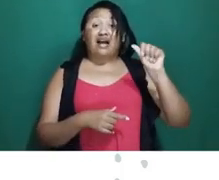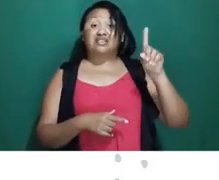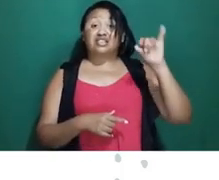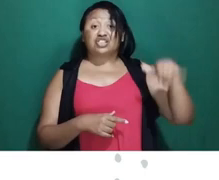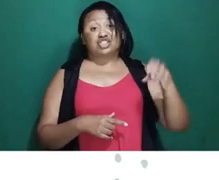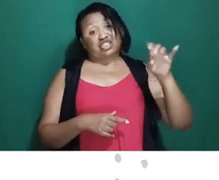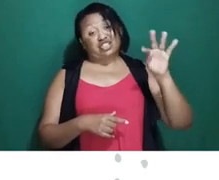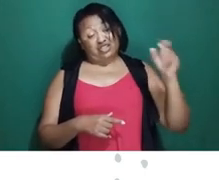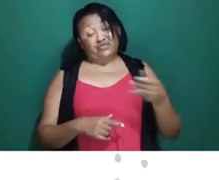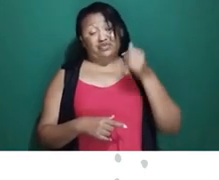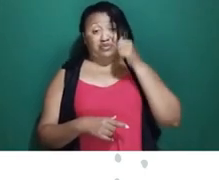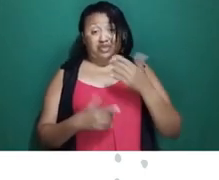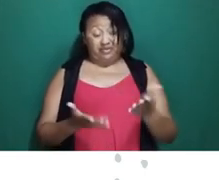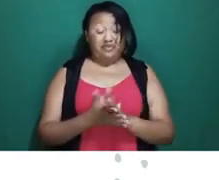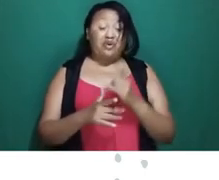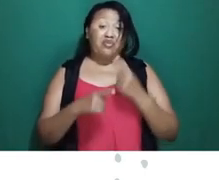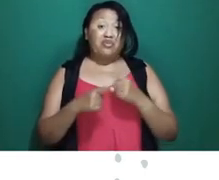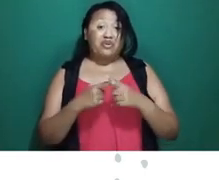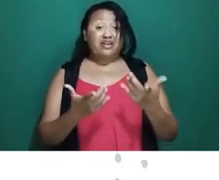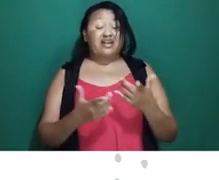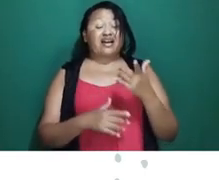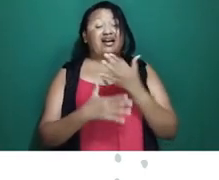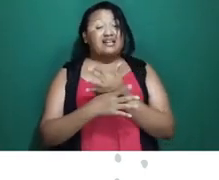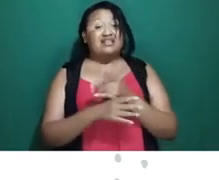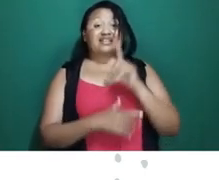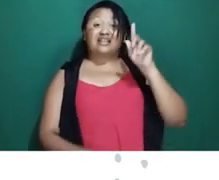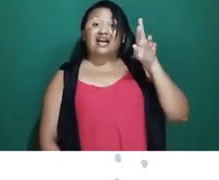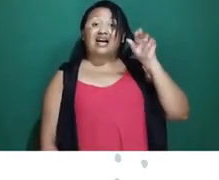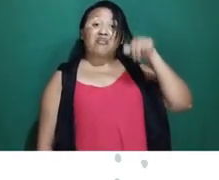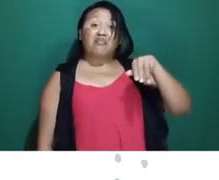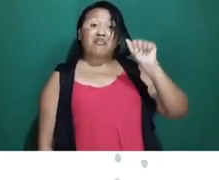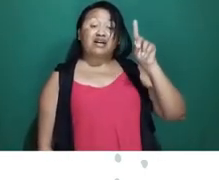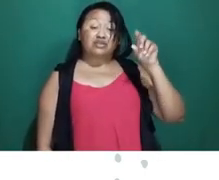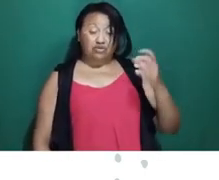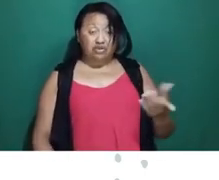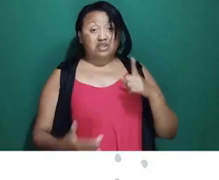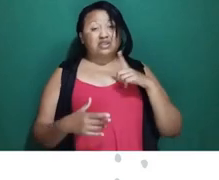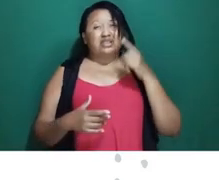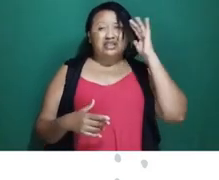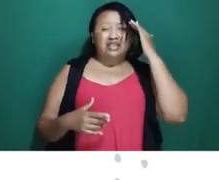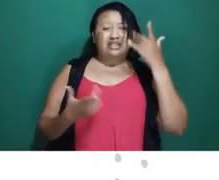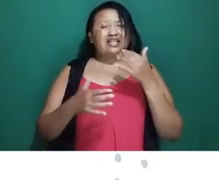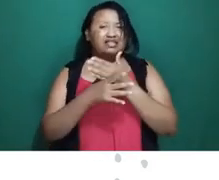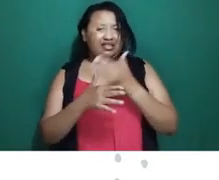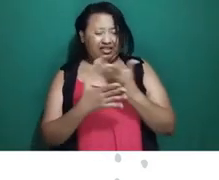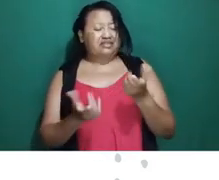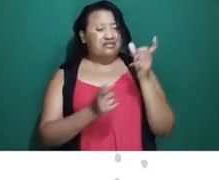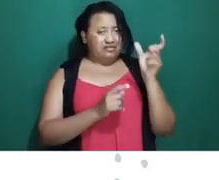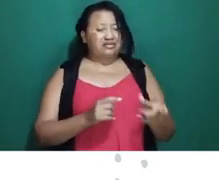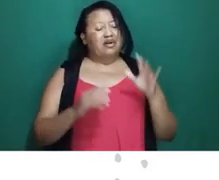essa concordância se dá a ele porque Gramado a gente subtende que é a cidade de Gramado